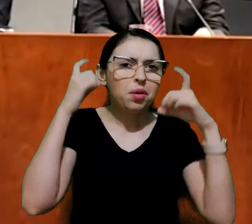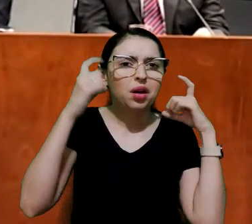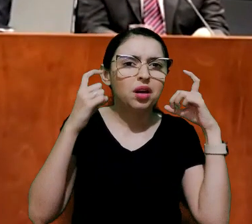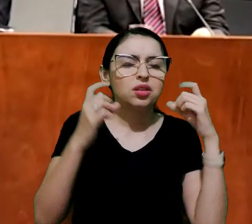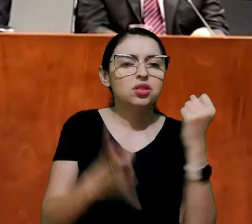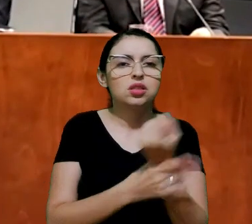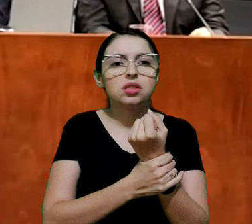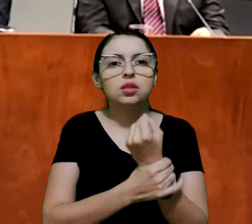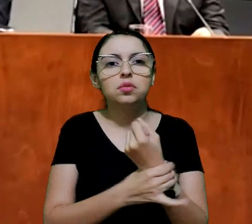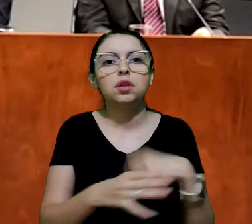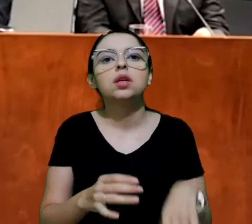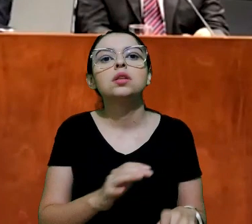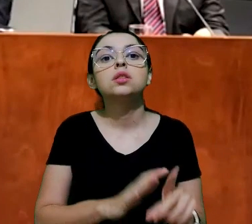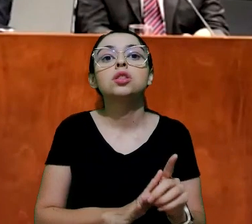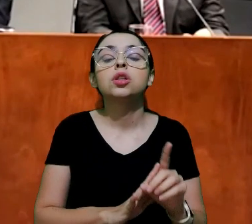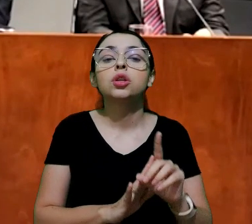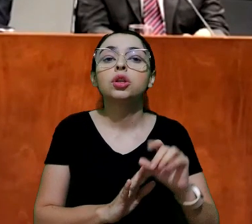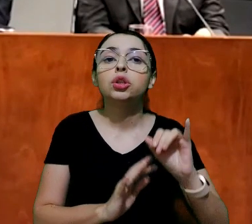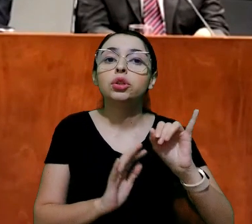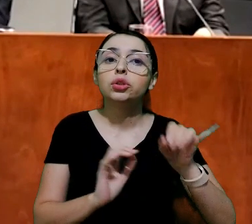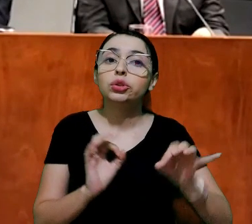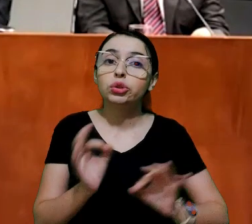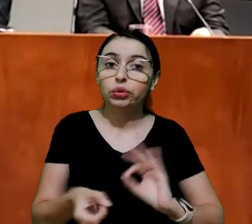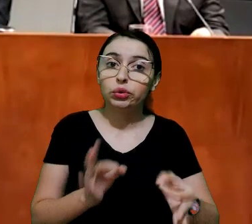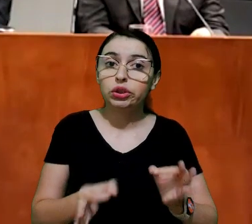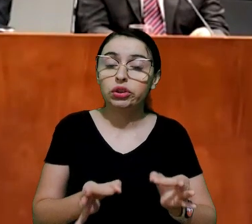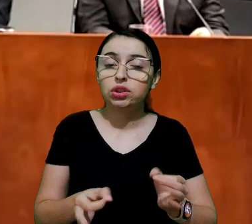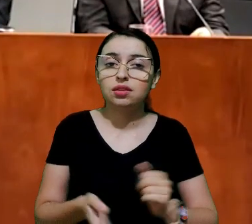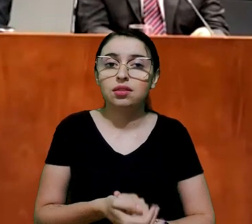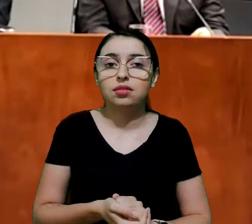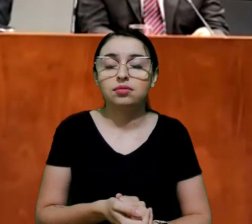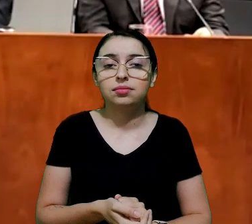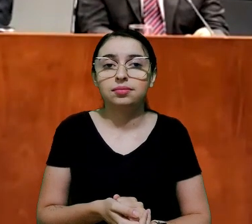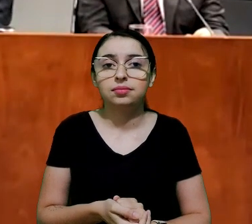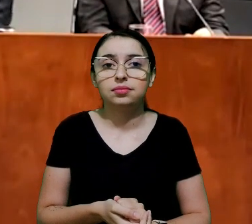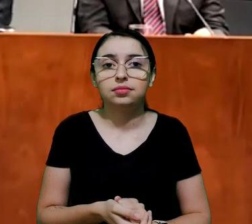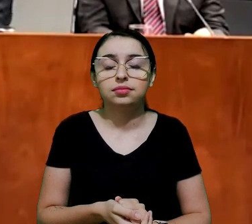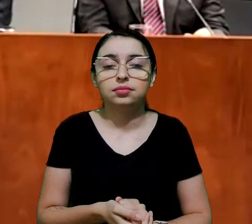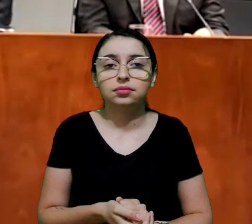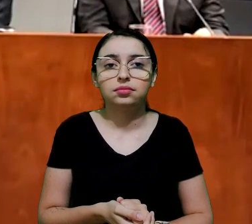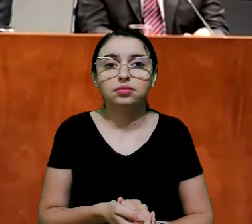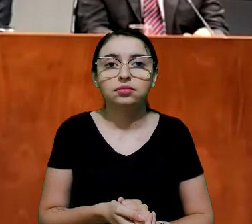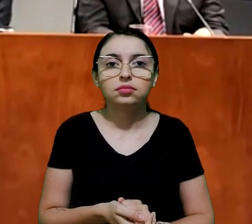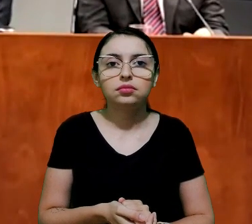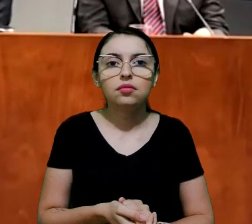período realmente preocupante em termos de segurança jurídica.